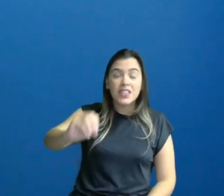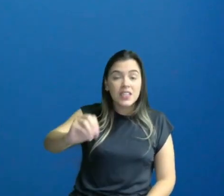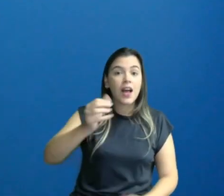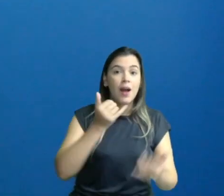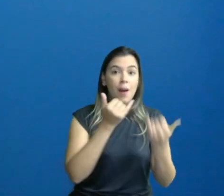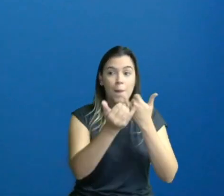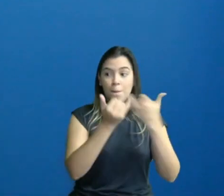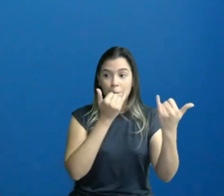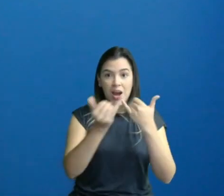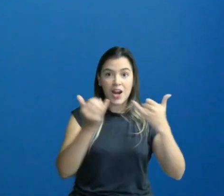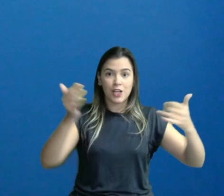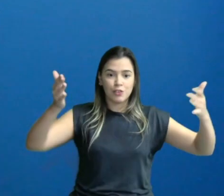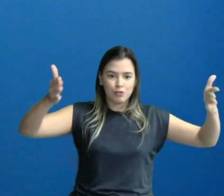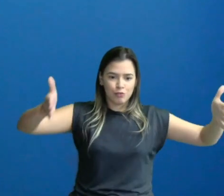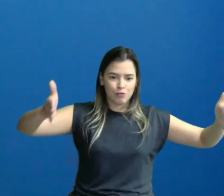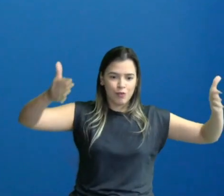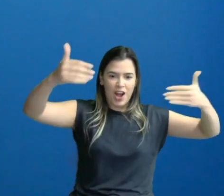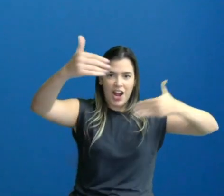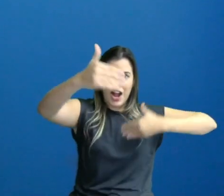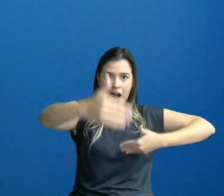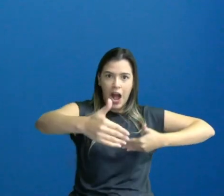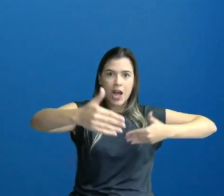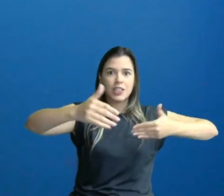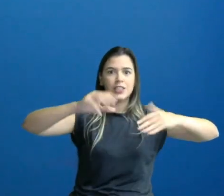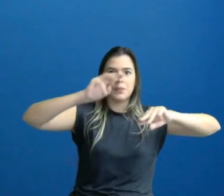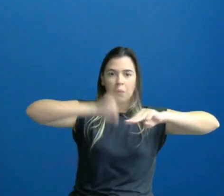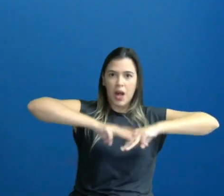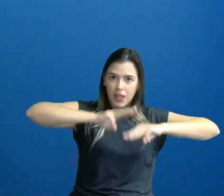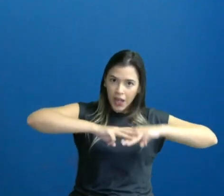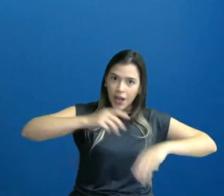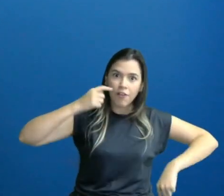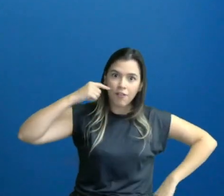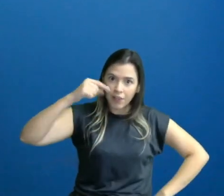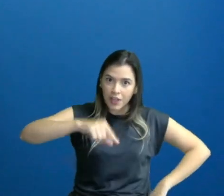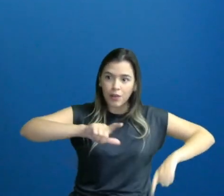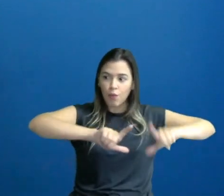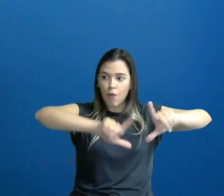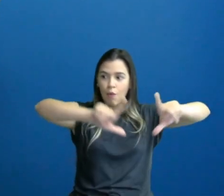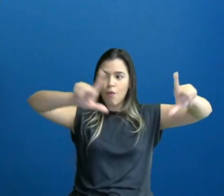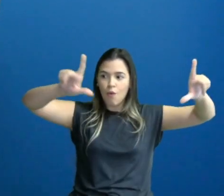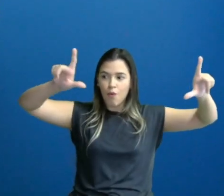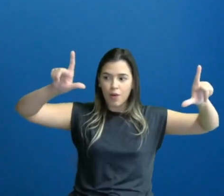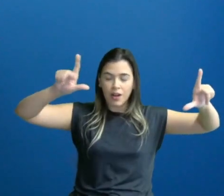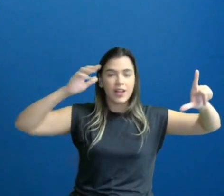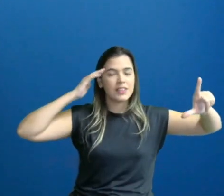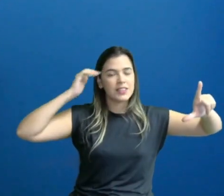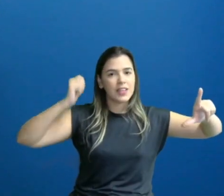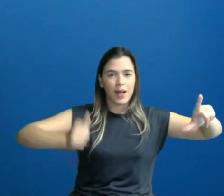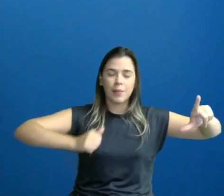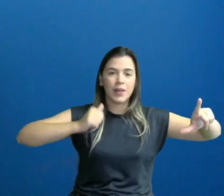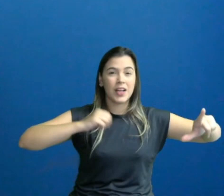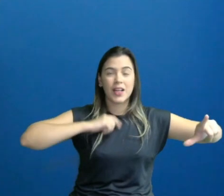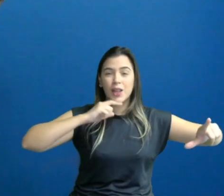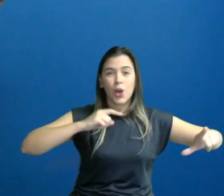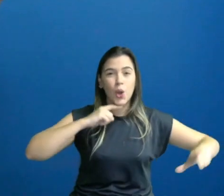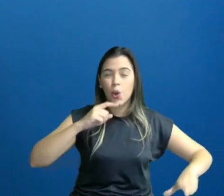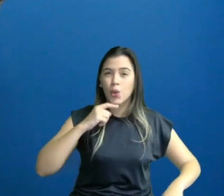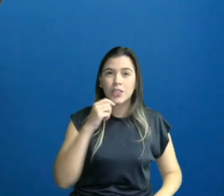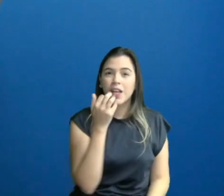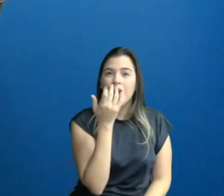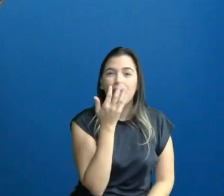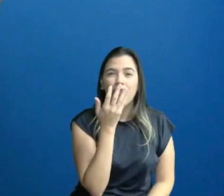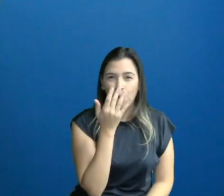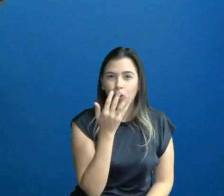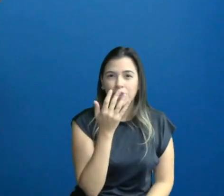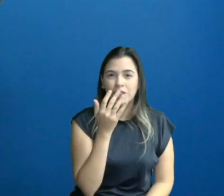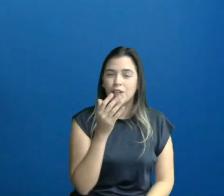parece uma caixa de madeira Não é com a tela e você sabia que as coisas não dava para ver assim com